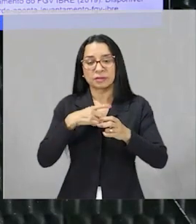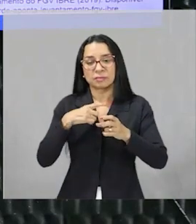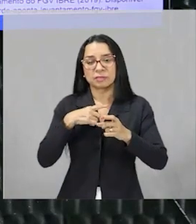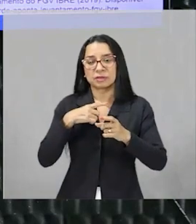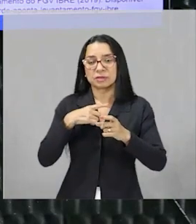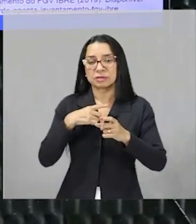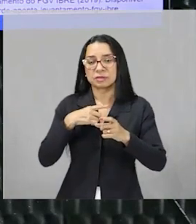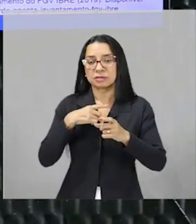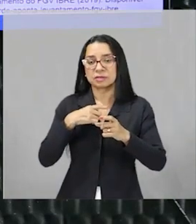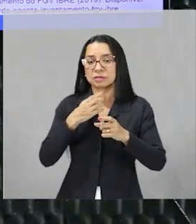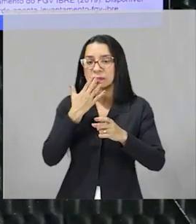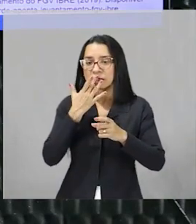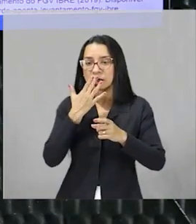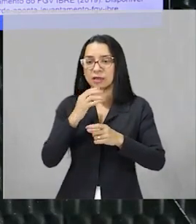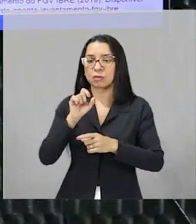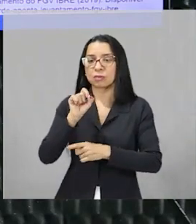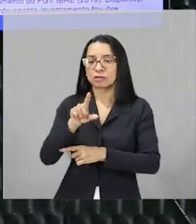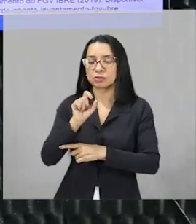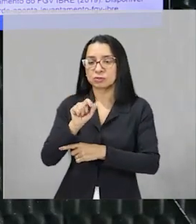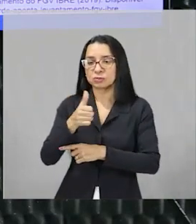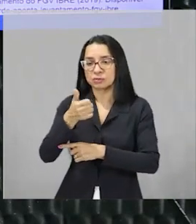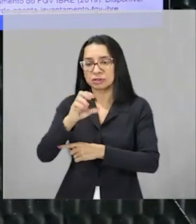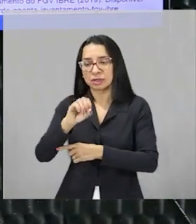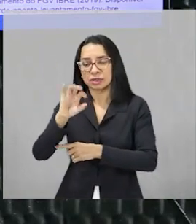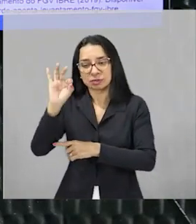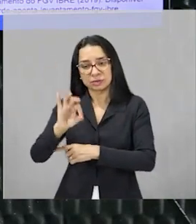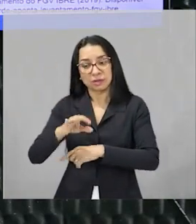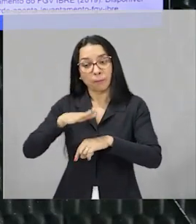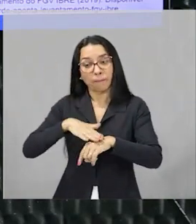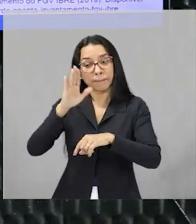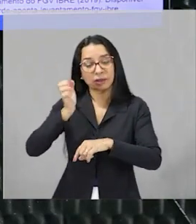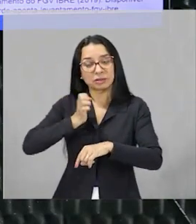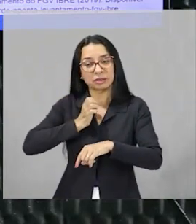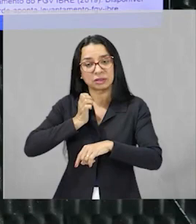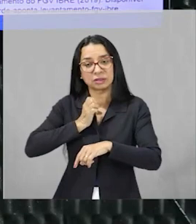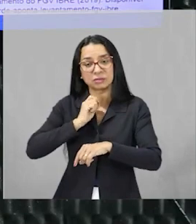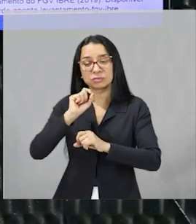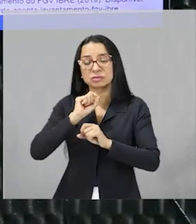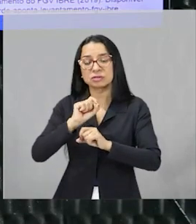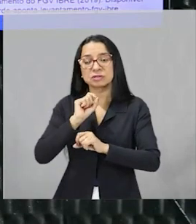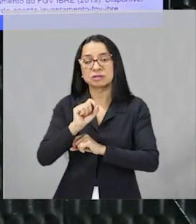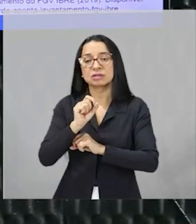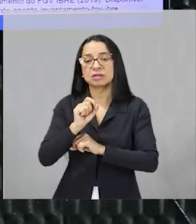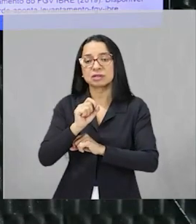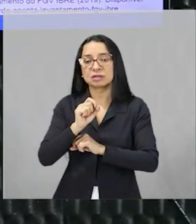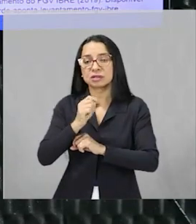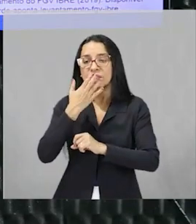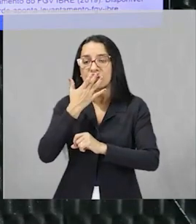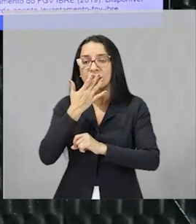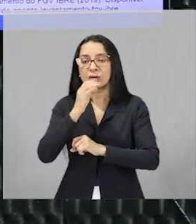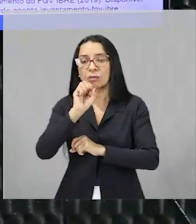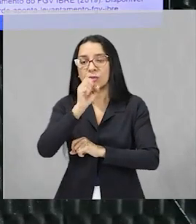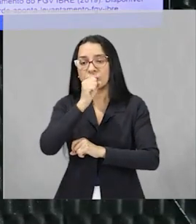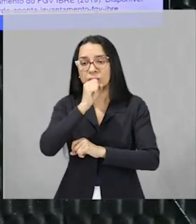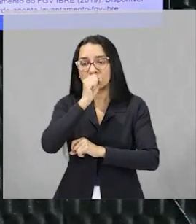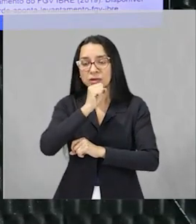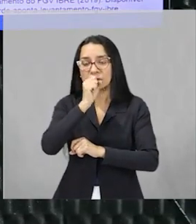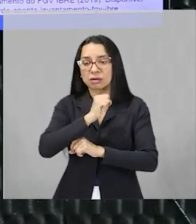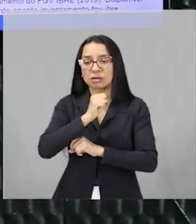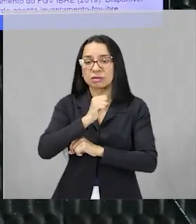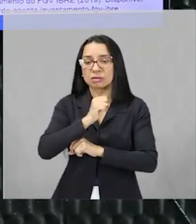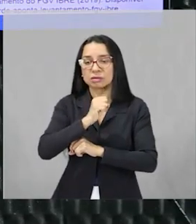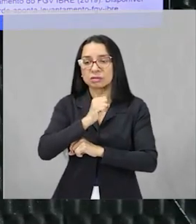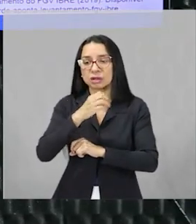está de azul seriam os 10% mais ricos e quem está de laranja seriam ali os 40% mais pobres. Nós